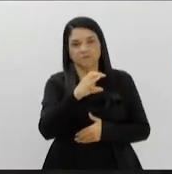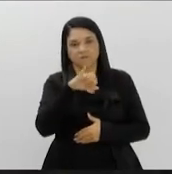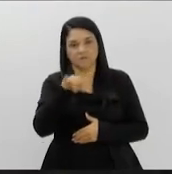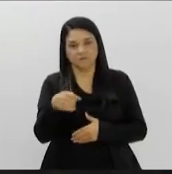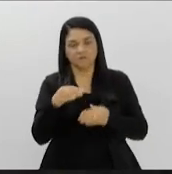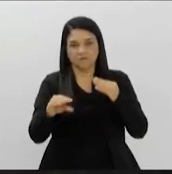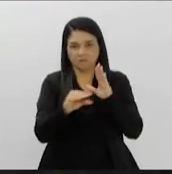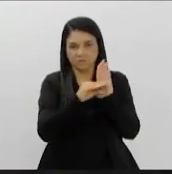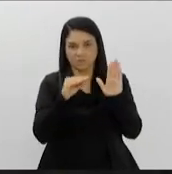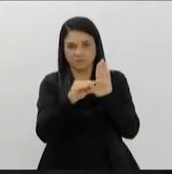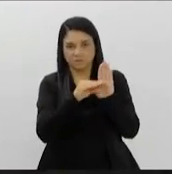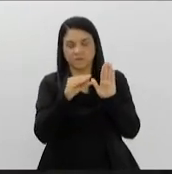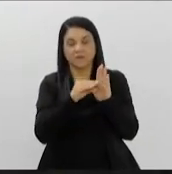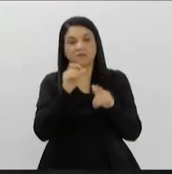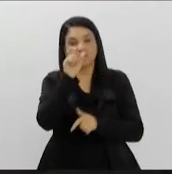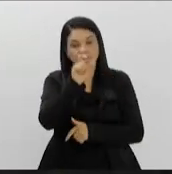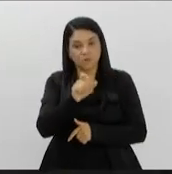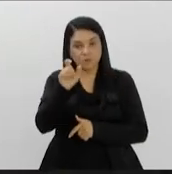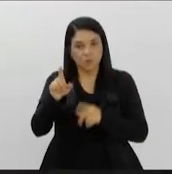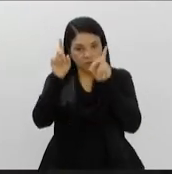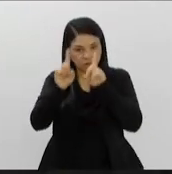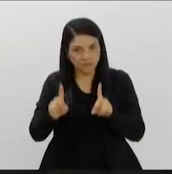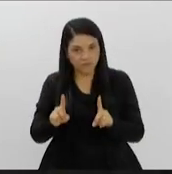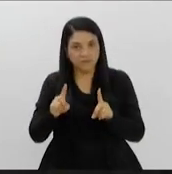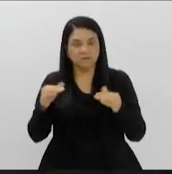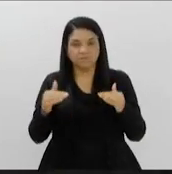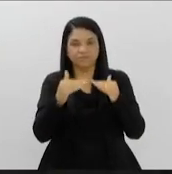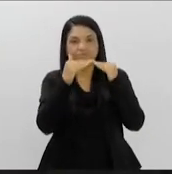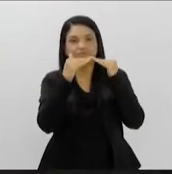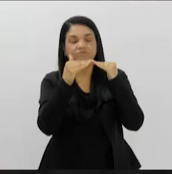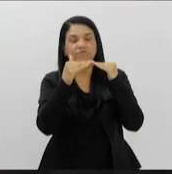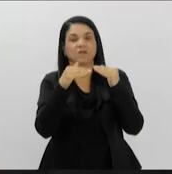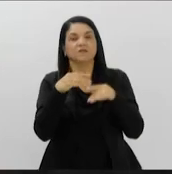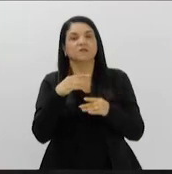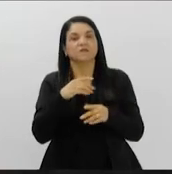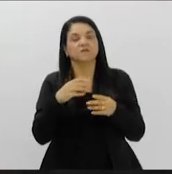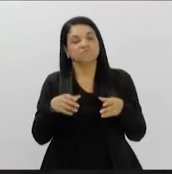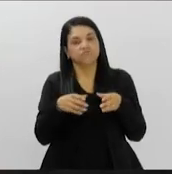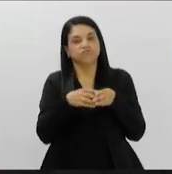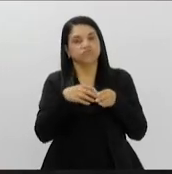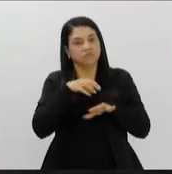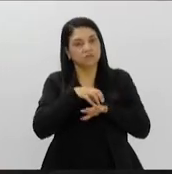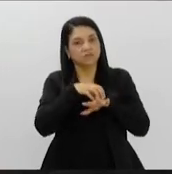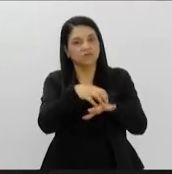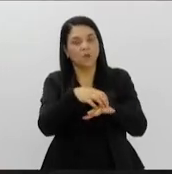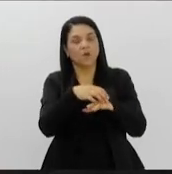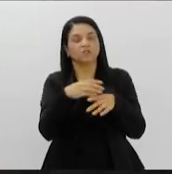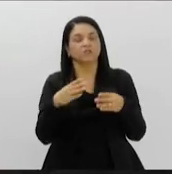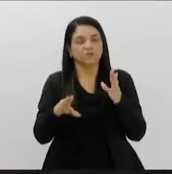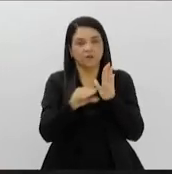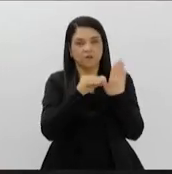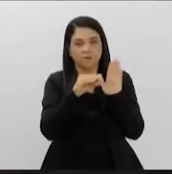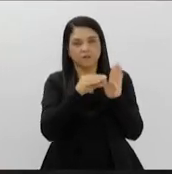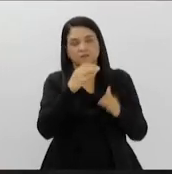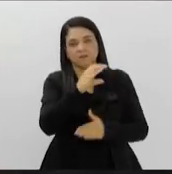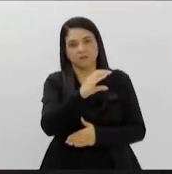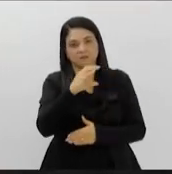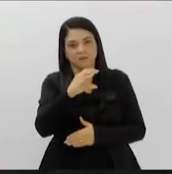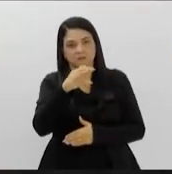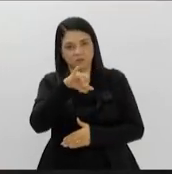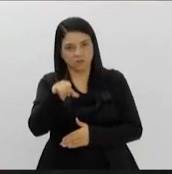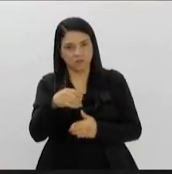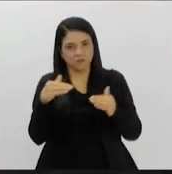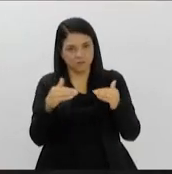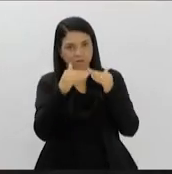emenda da pessoa com deficiência favorável, de transportes favorável com a emenda da CCJ. Relatoria